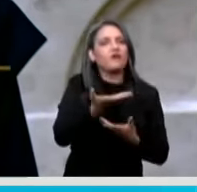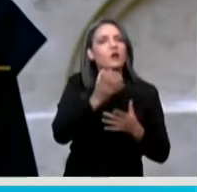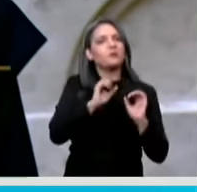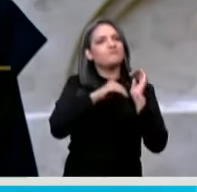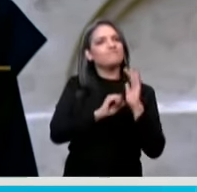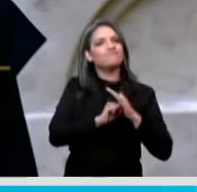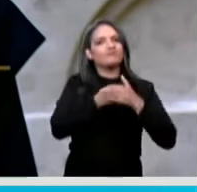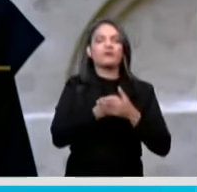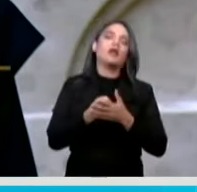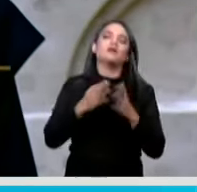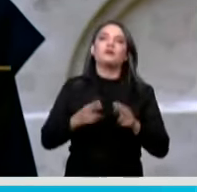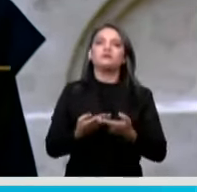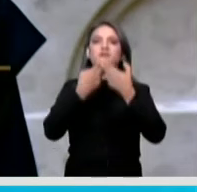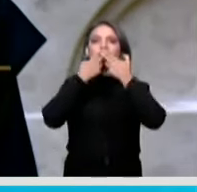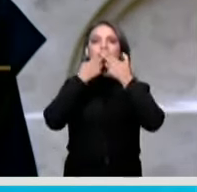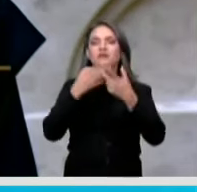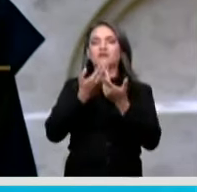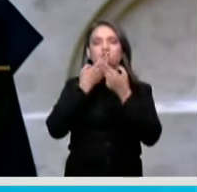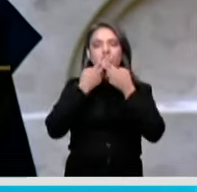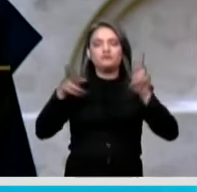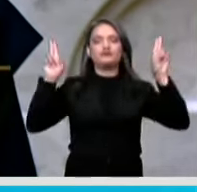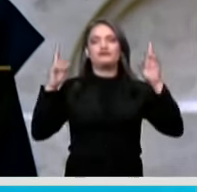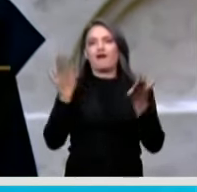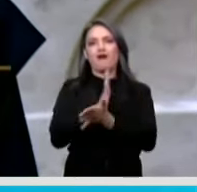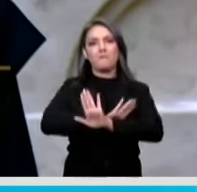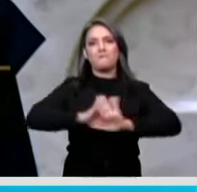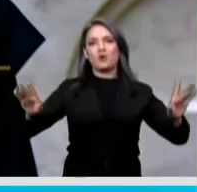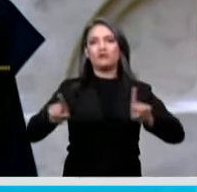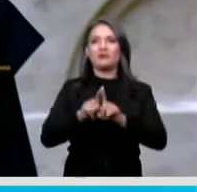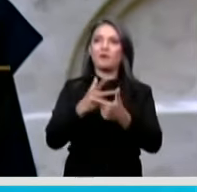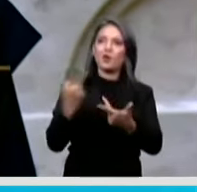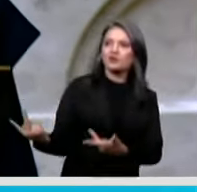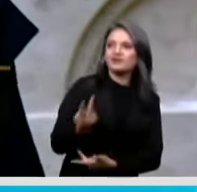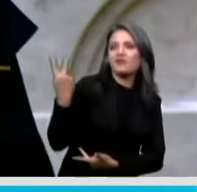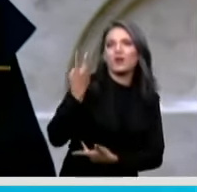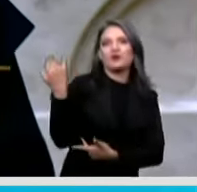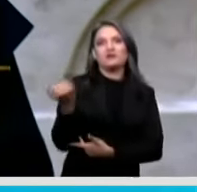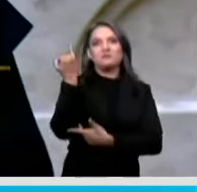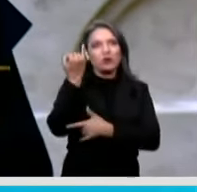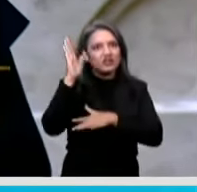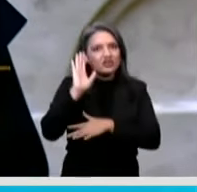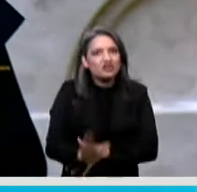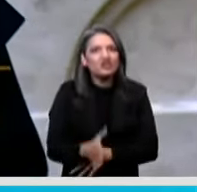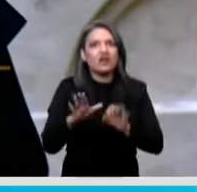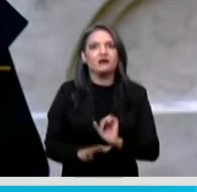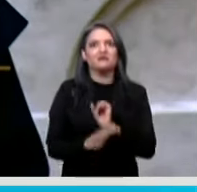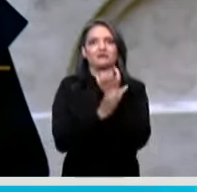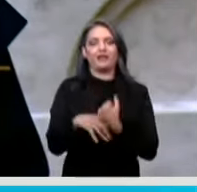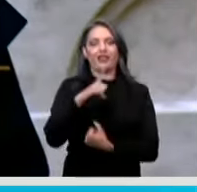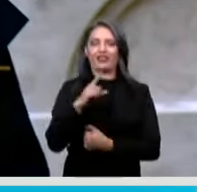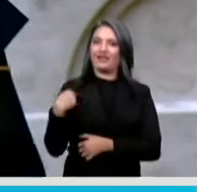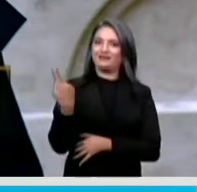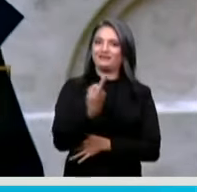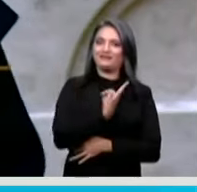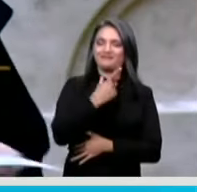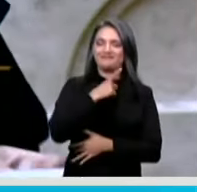eu tô aqui enquanto comentarista político não enquanto Conselheiro da Pag pago pago a OAB evidentemente Mas enfim eh eu eu como liberal